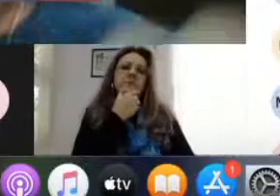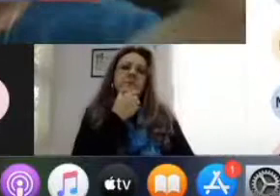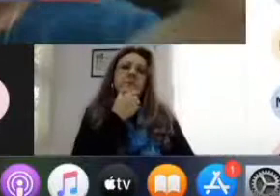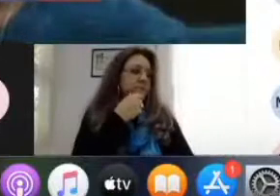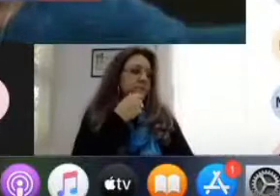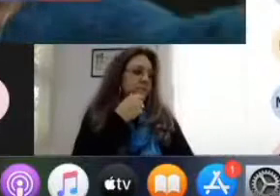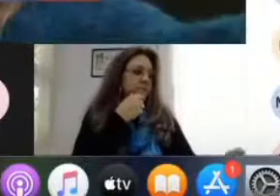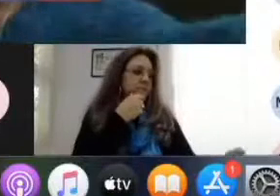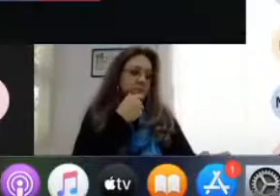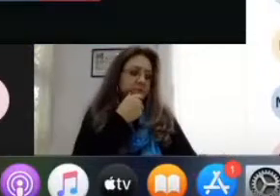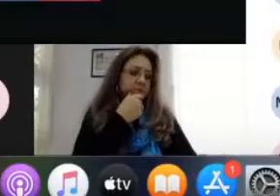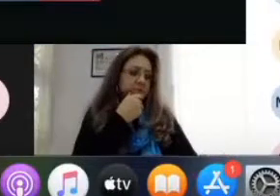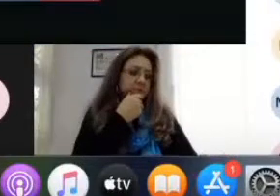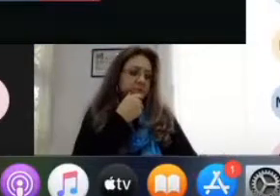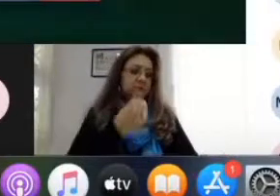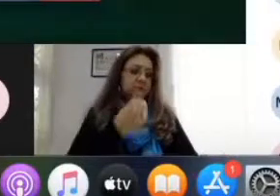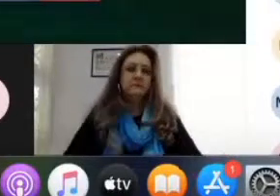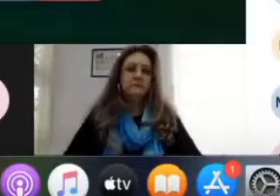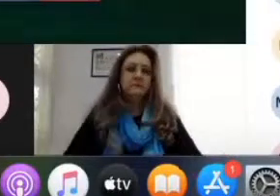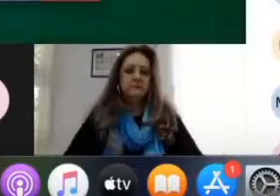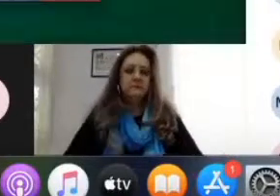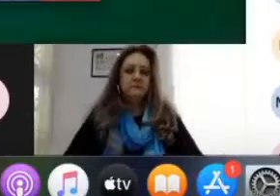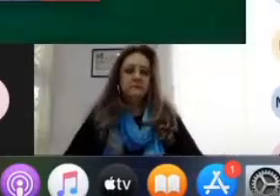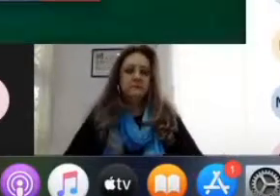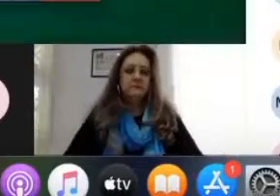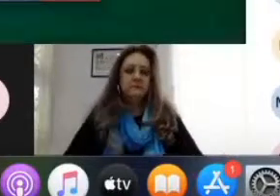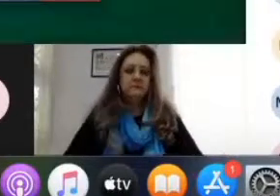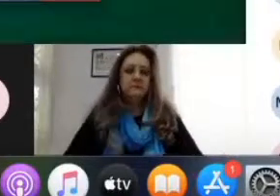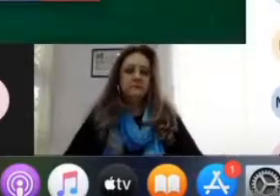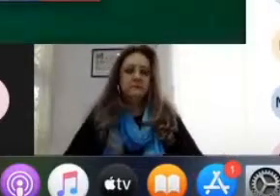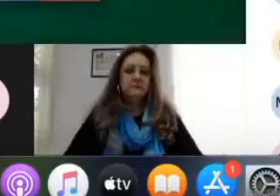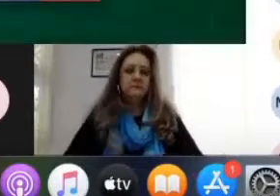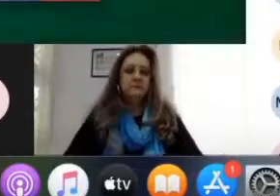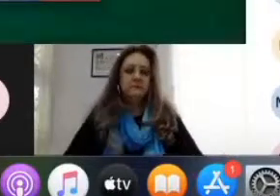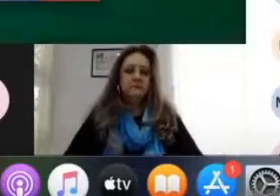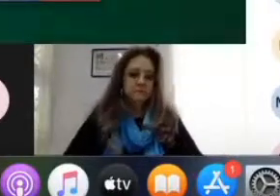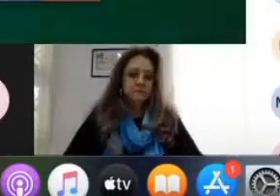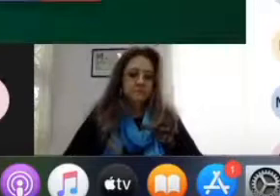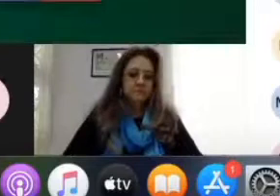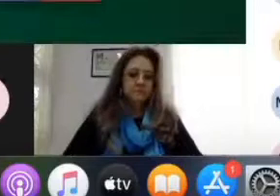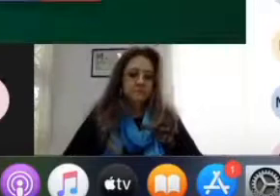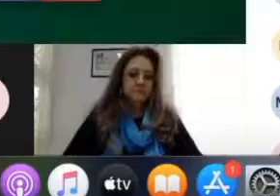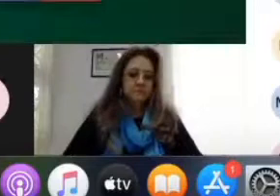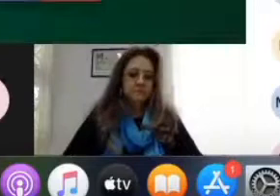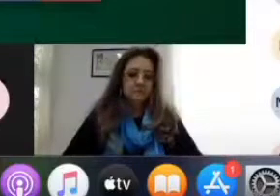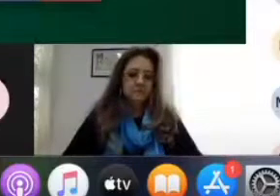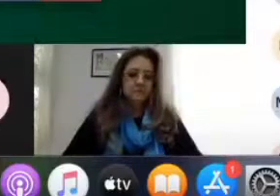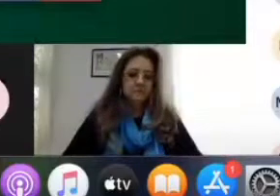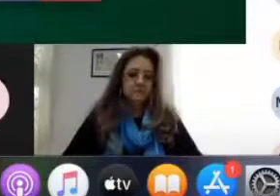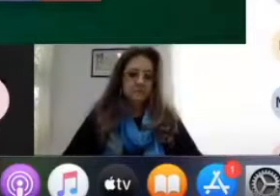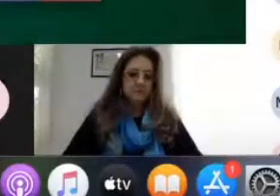e também indiretamente aos teus ensinamentos, porque a gente vem ouvindo falar e lendo algumas